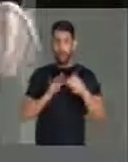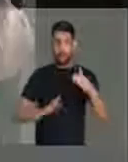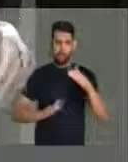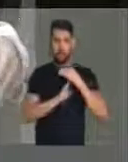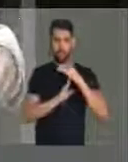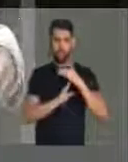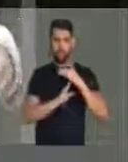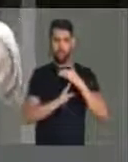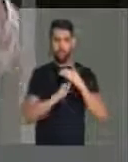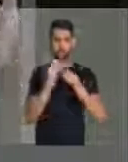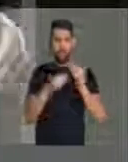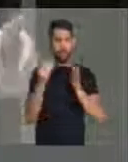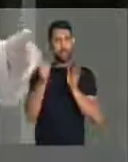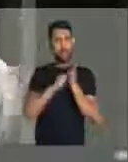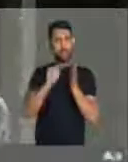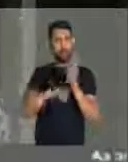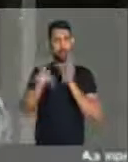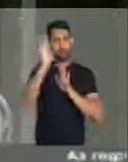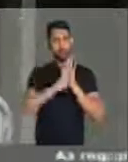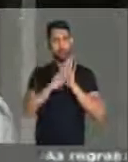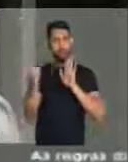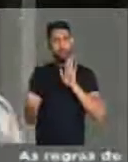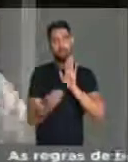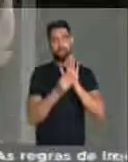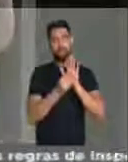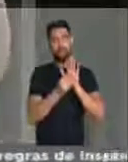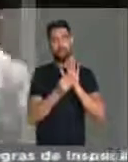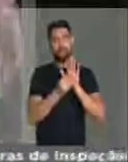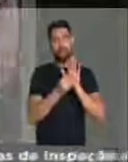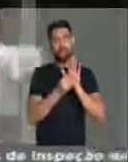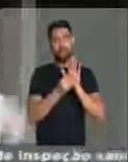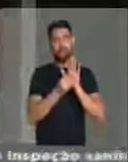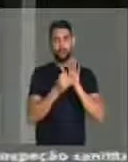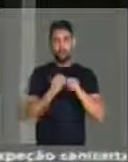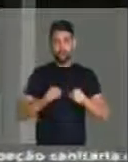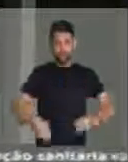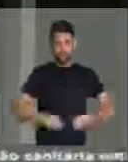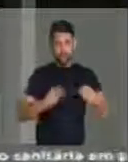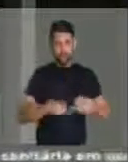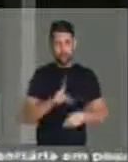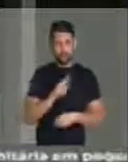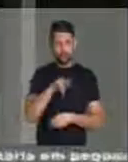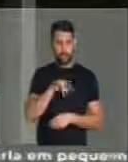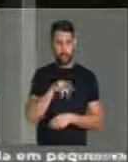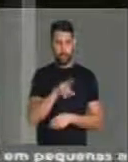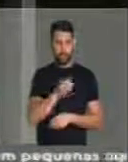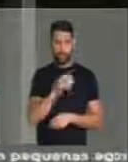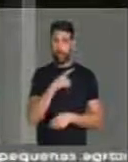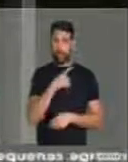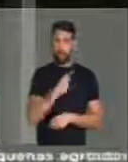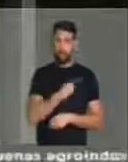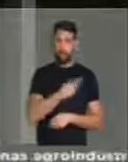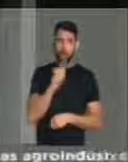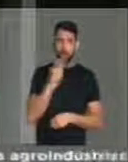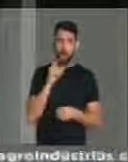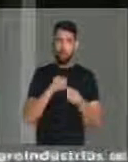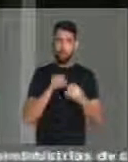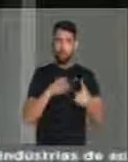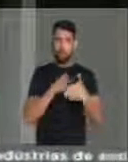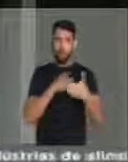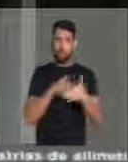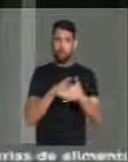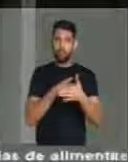no texto da emenda constitucional, os gastos primários, é disso que se trata, limita os